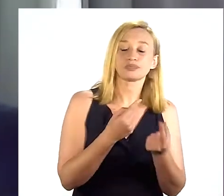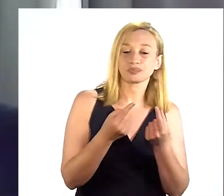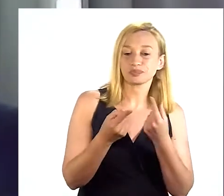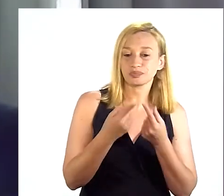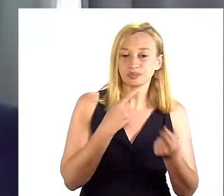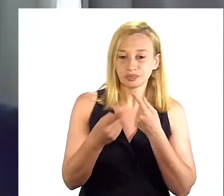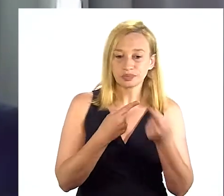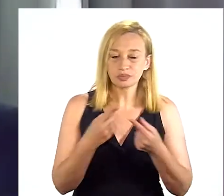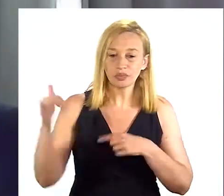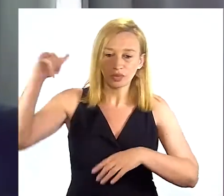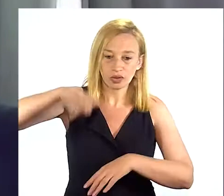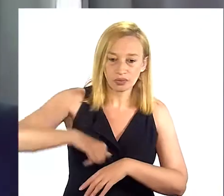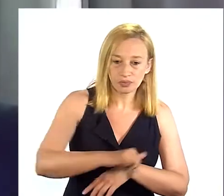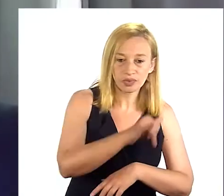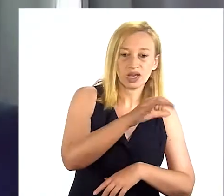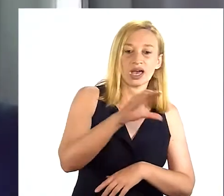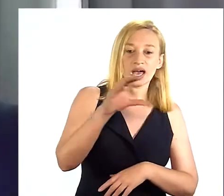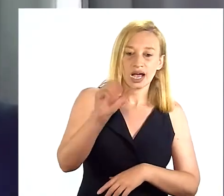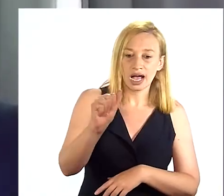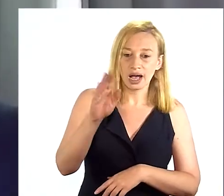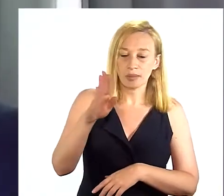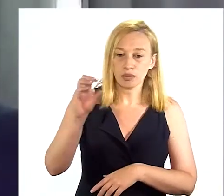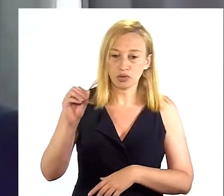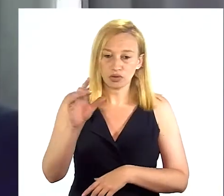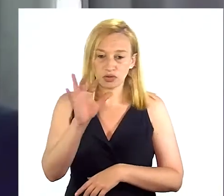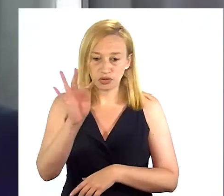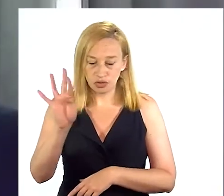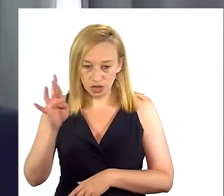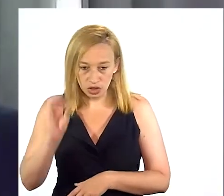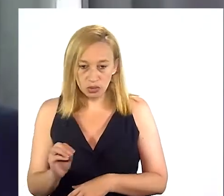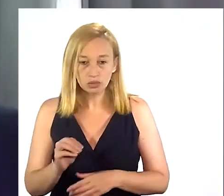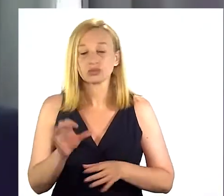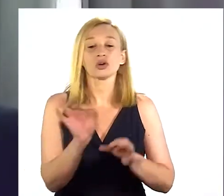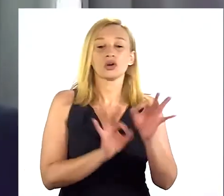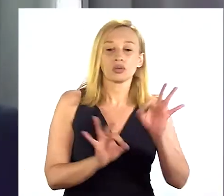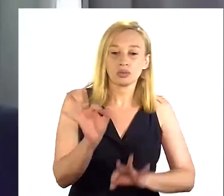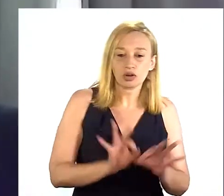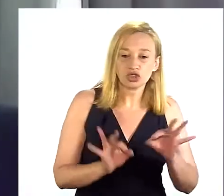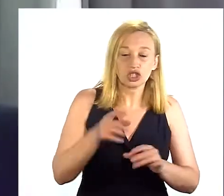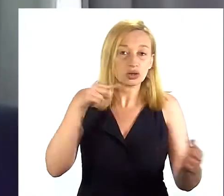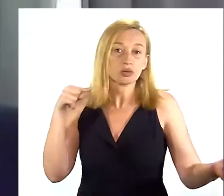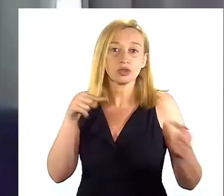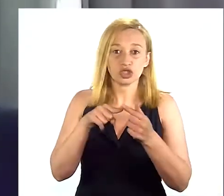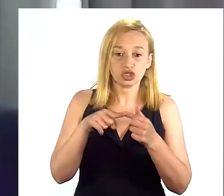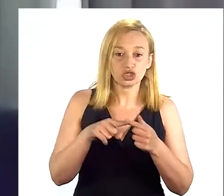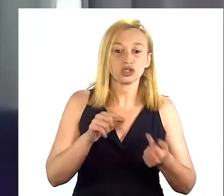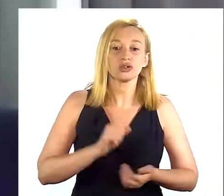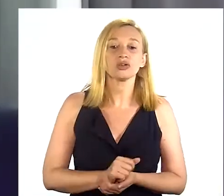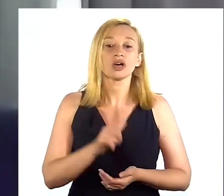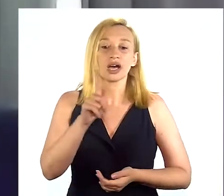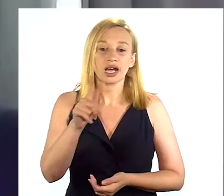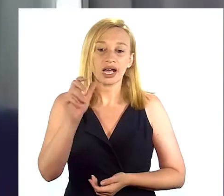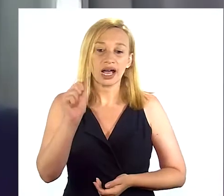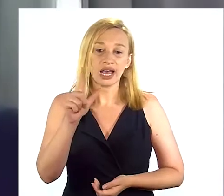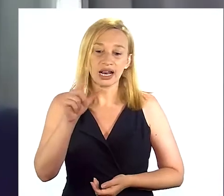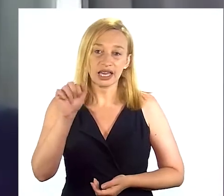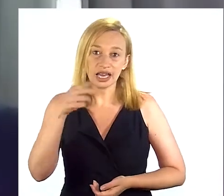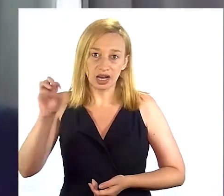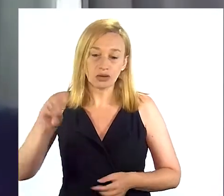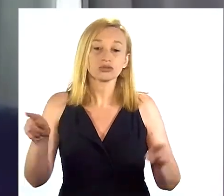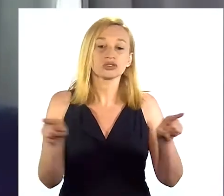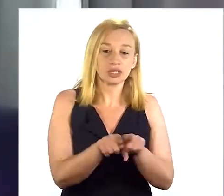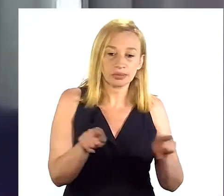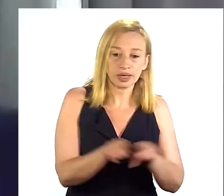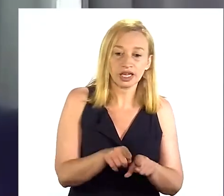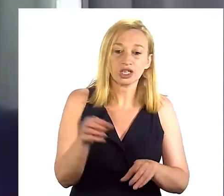estamos negociando aí com o aeroporto de Cabo Frio, um projeto exatamente com esse objetivo, com o